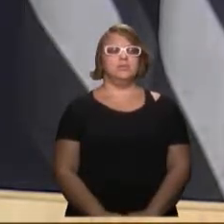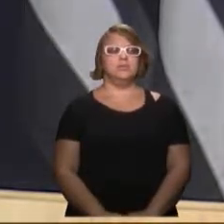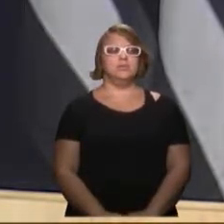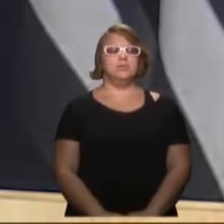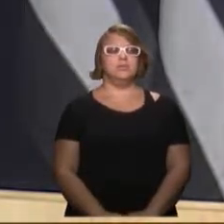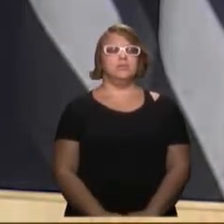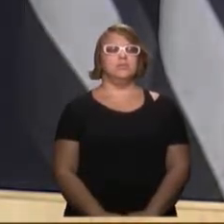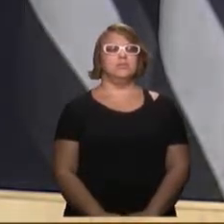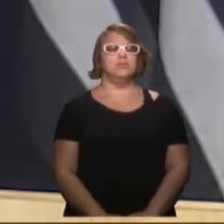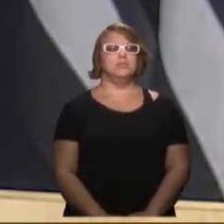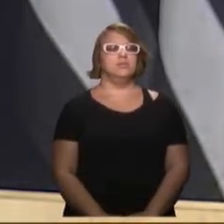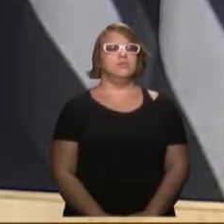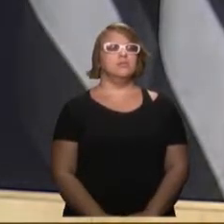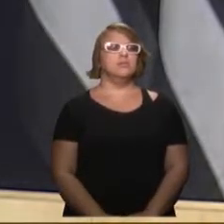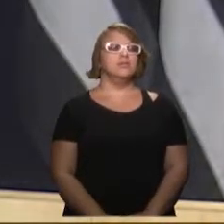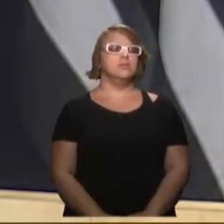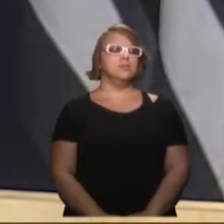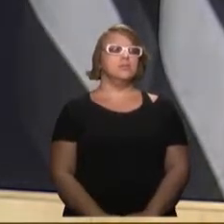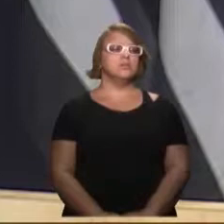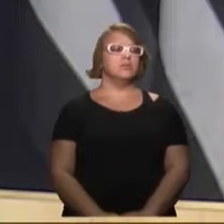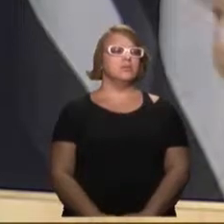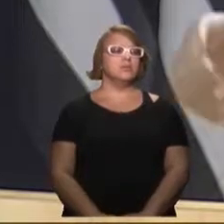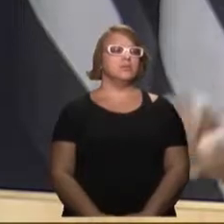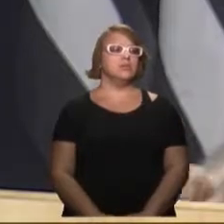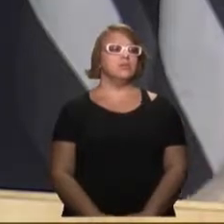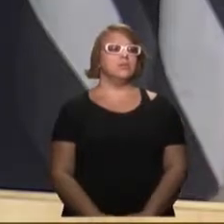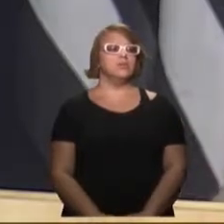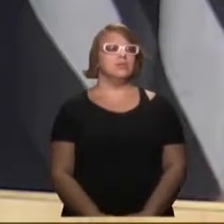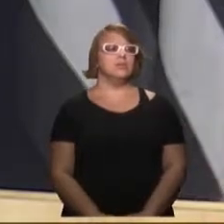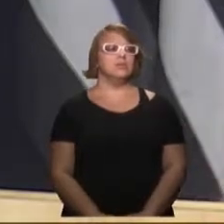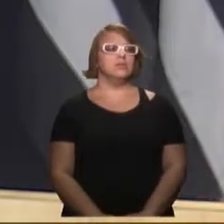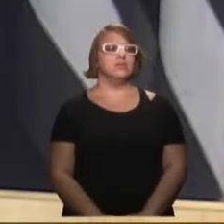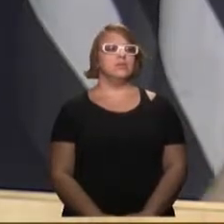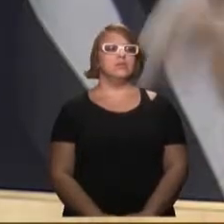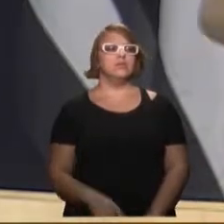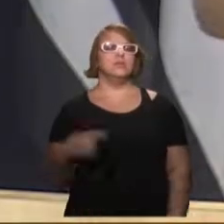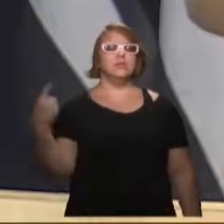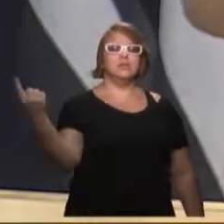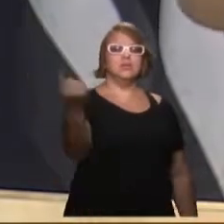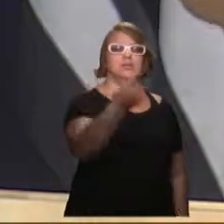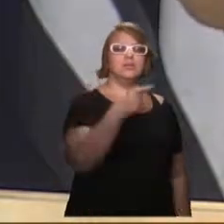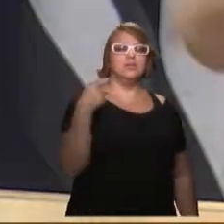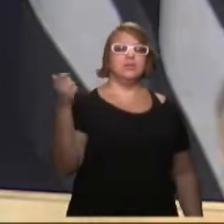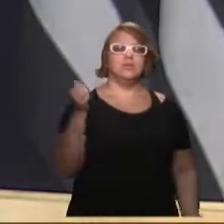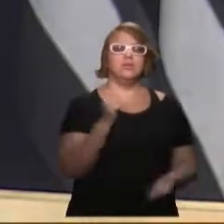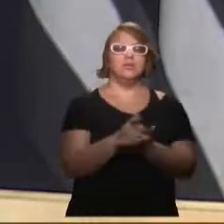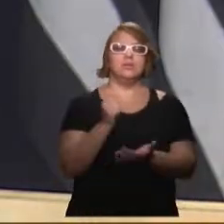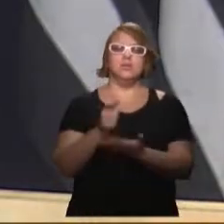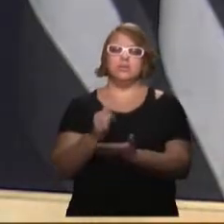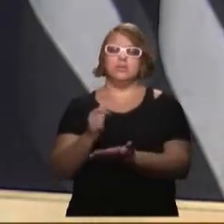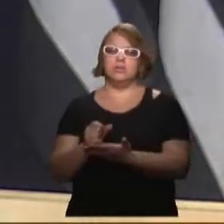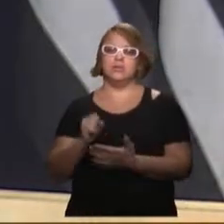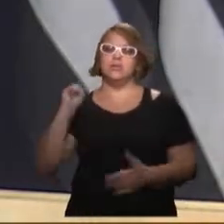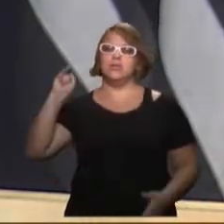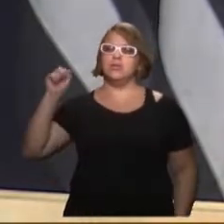E nós estamos pagando a conta. Vai vir a conta no IPTU.